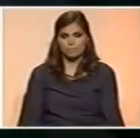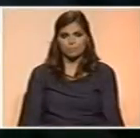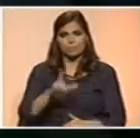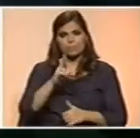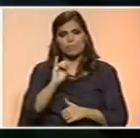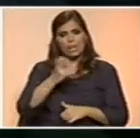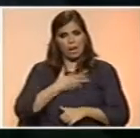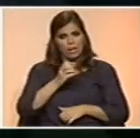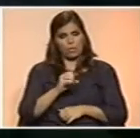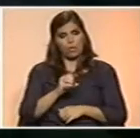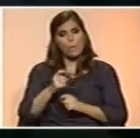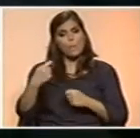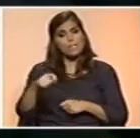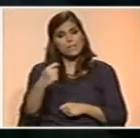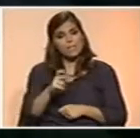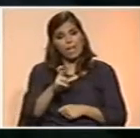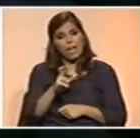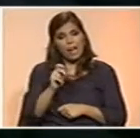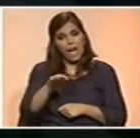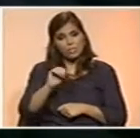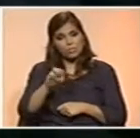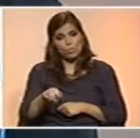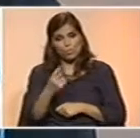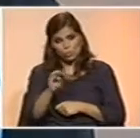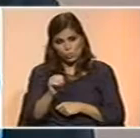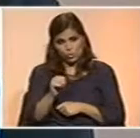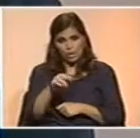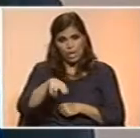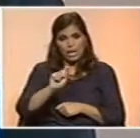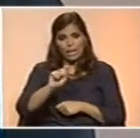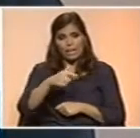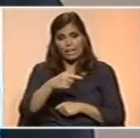Ricardo Oliveira é o presidente da Erasmus Student Network no Porto, não é? Porque há